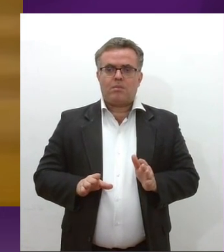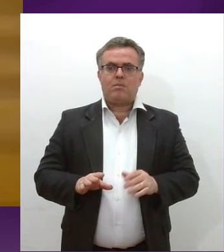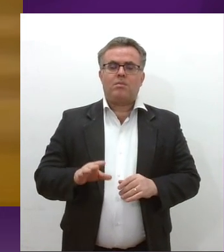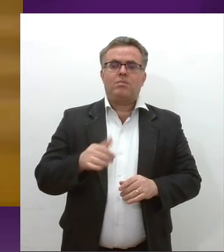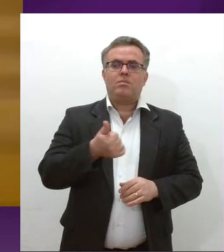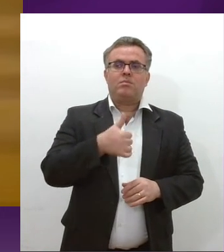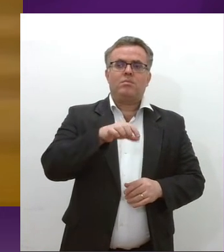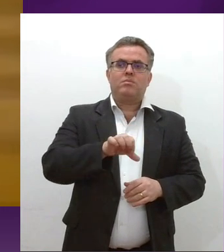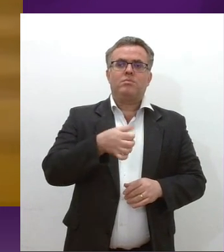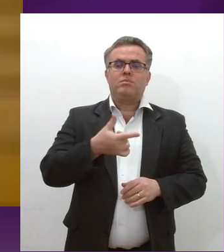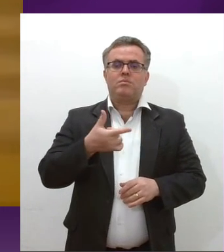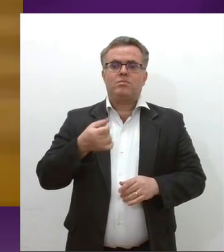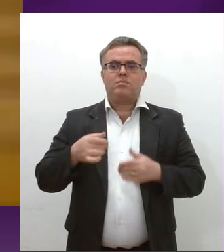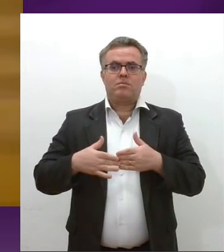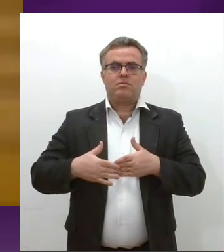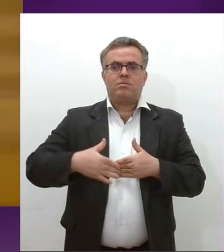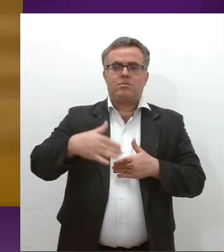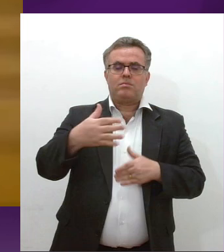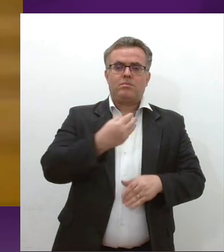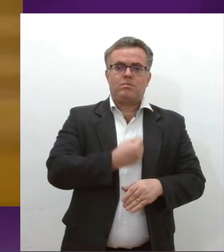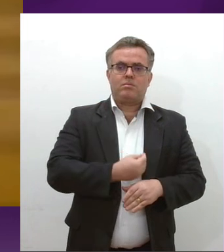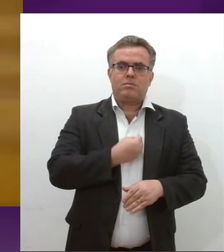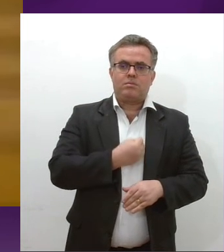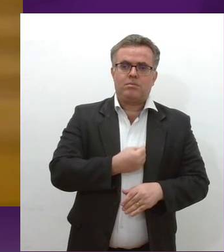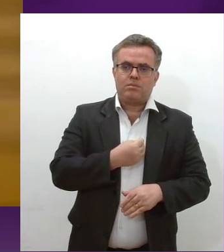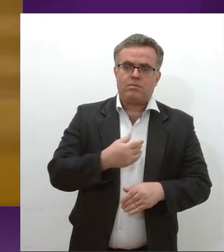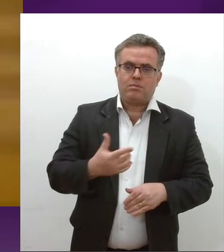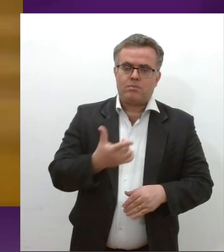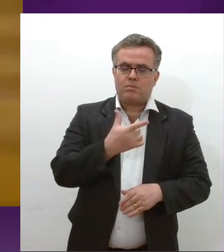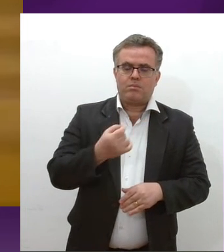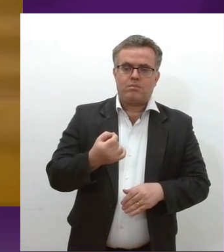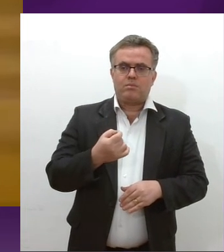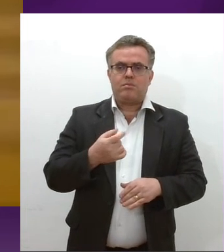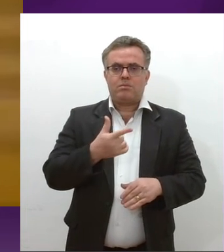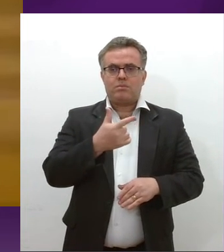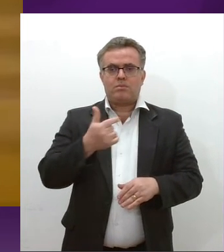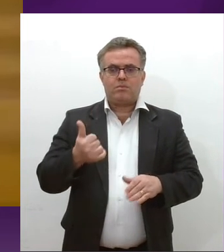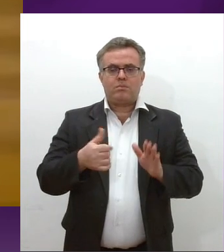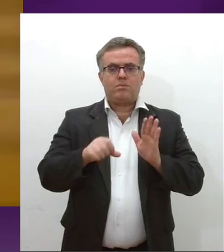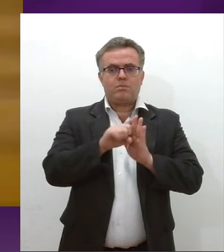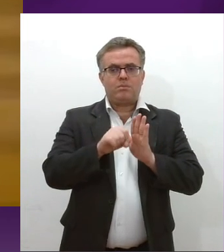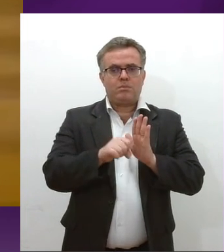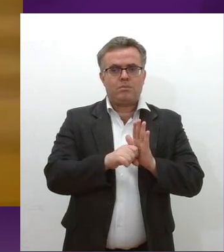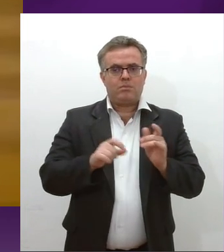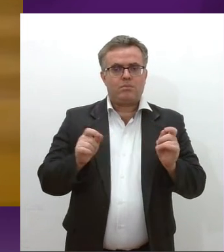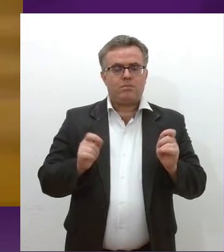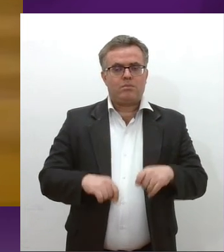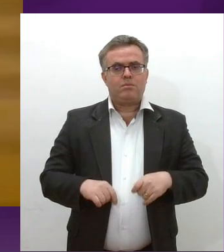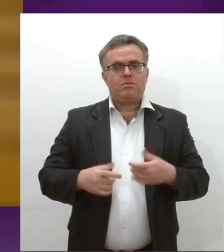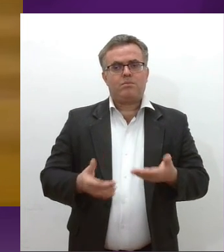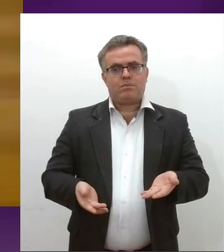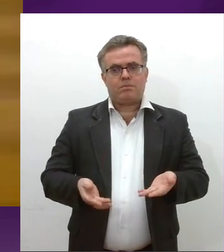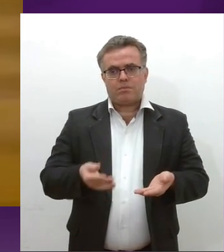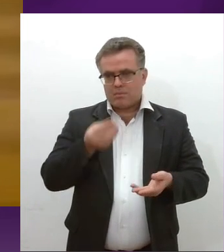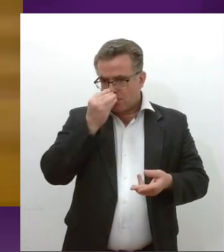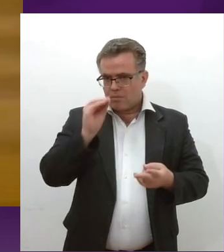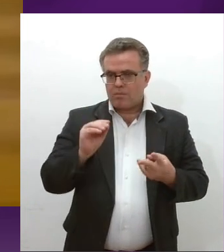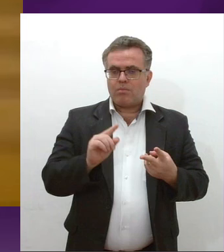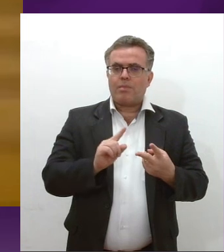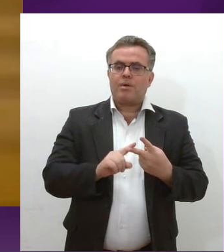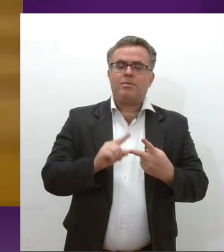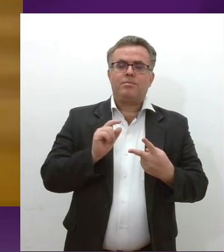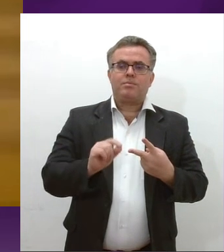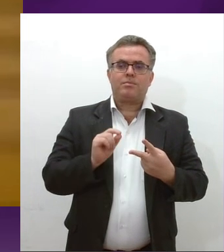está vivendo sua vida adulta no século XXI. Não há como despir o meu pertencimento quando escrevo. Segundo, porque